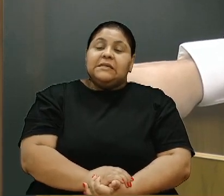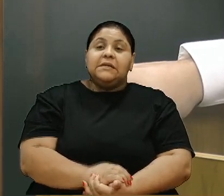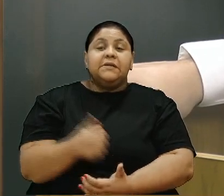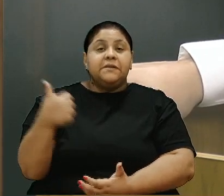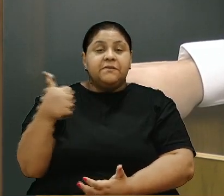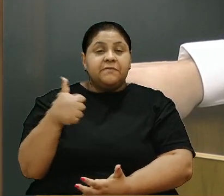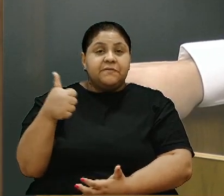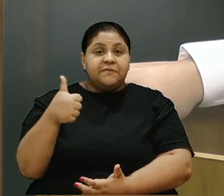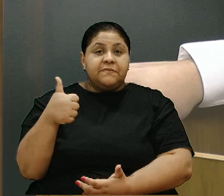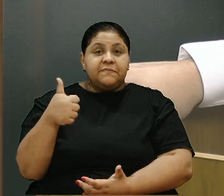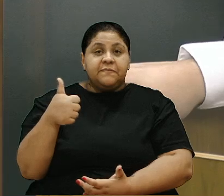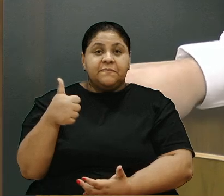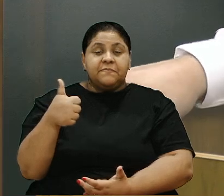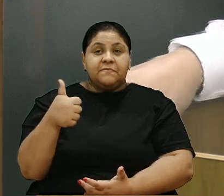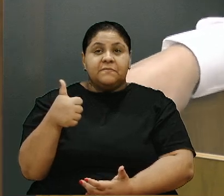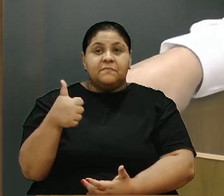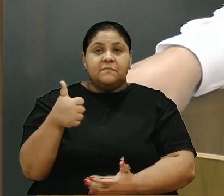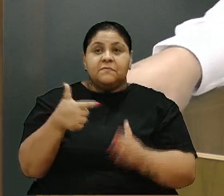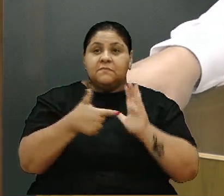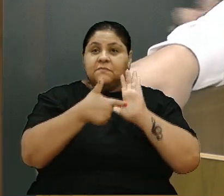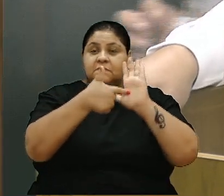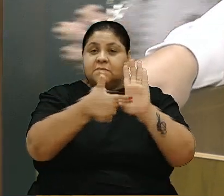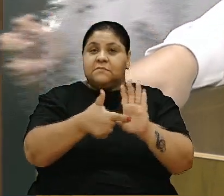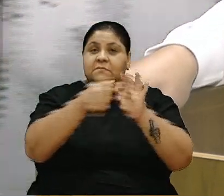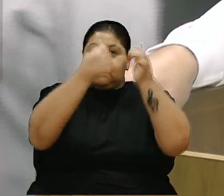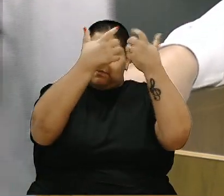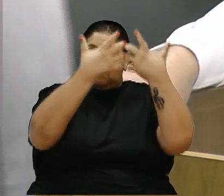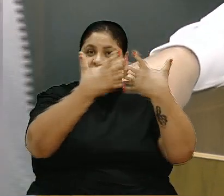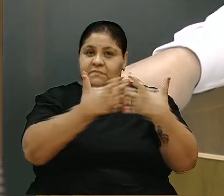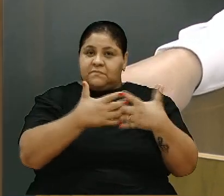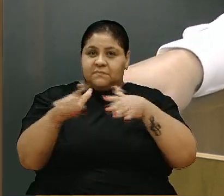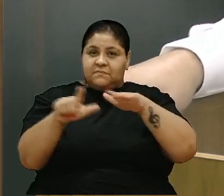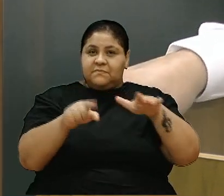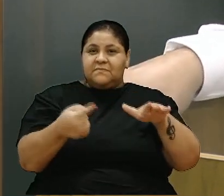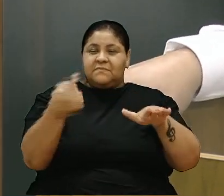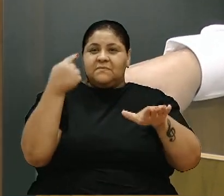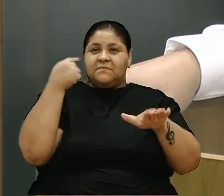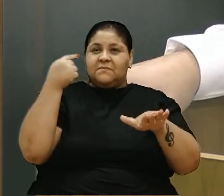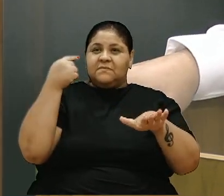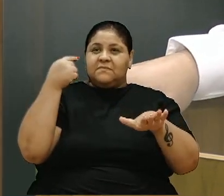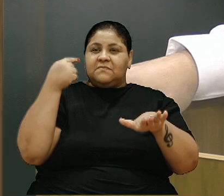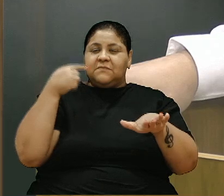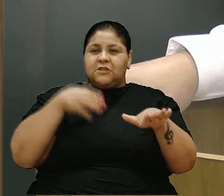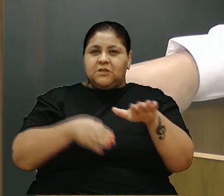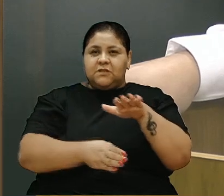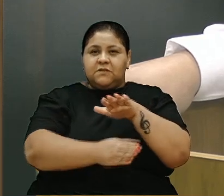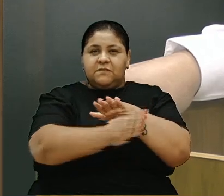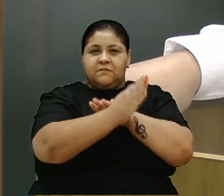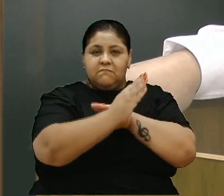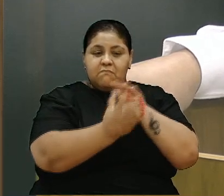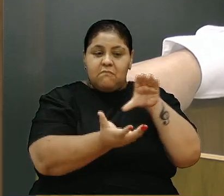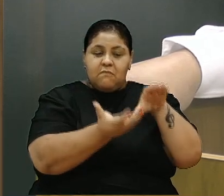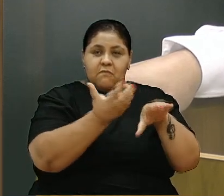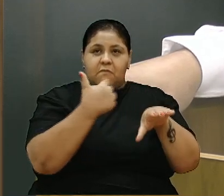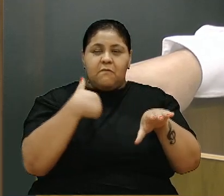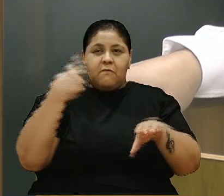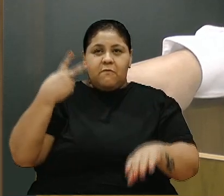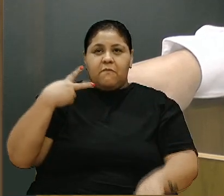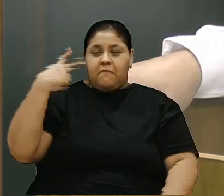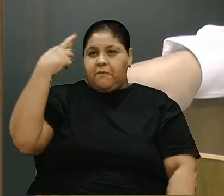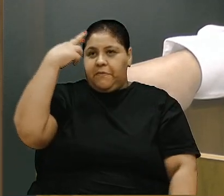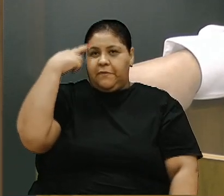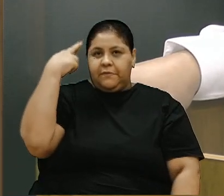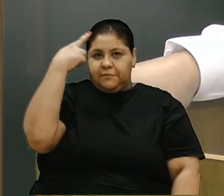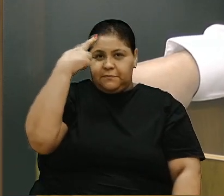Primeiro, eu quero fazer uma prestação de contas. A semana passada nós fomos numa comitiva a Brasília, eu, o vereador Rafael